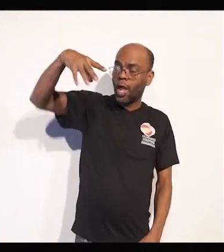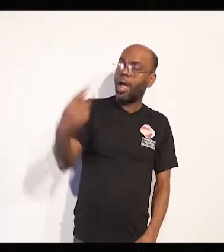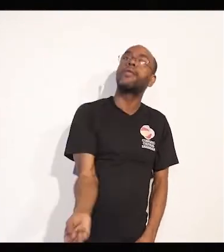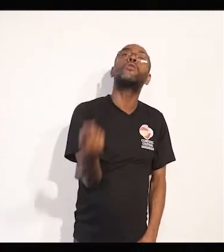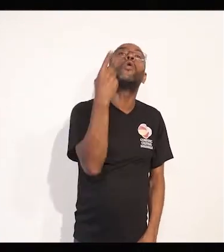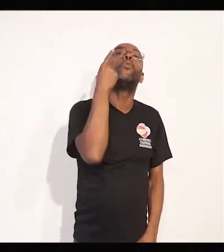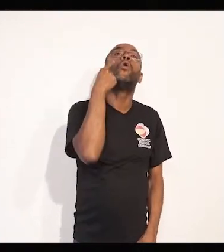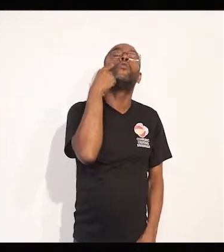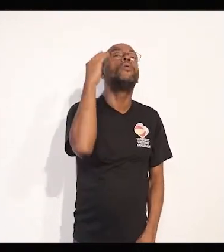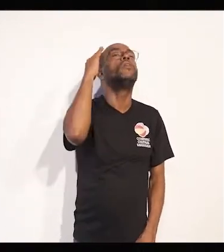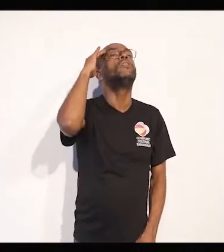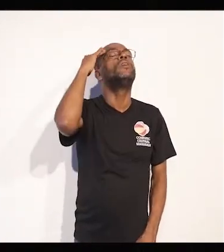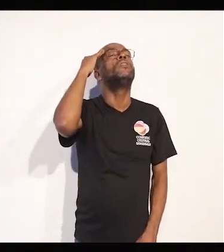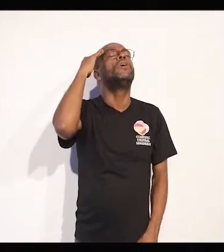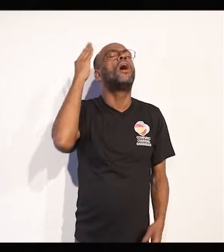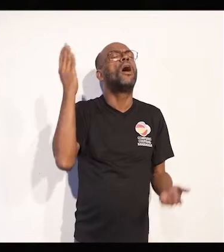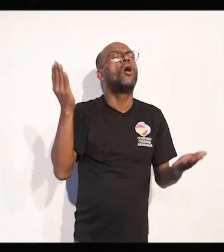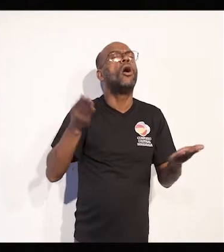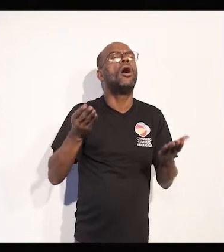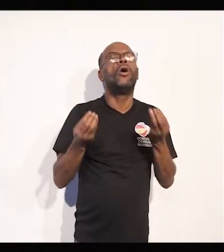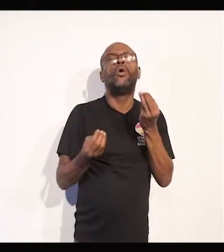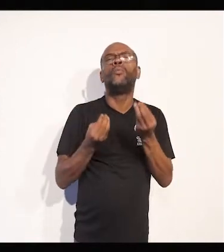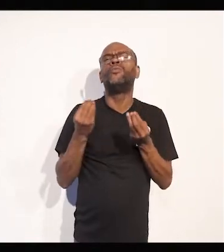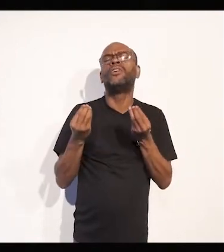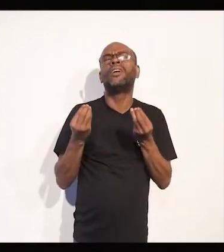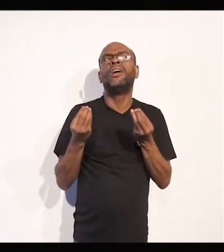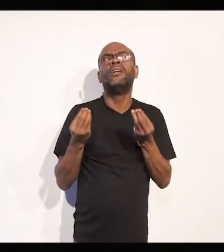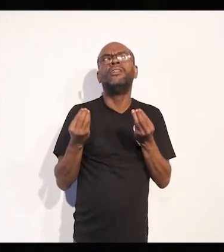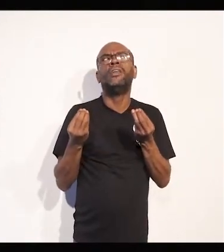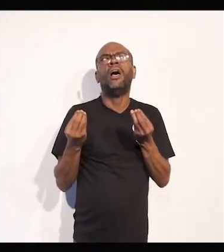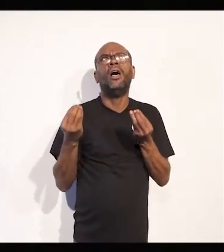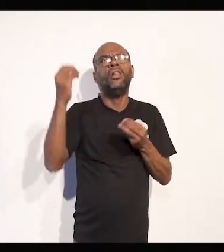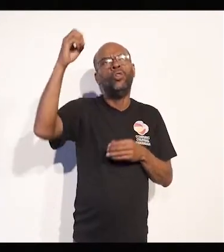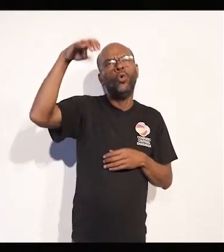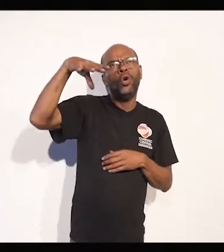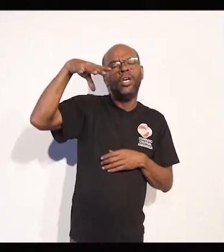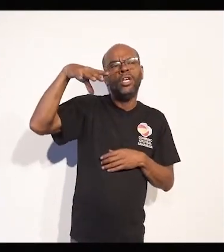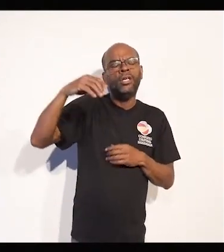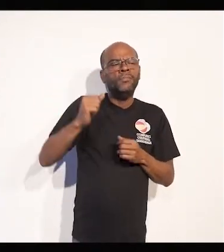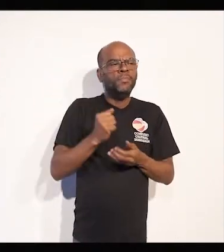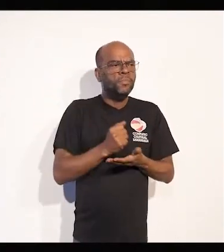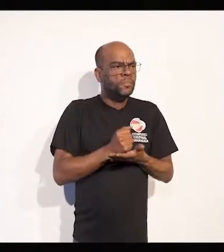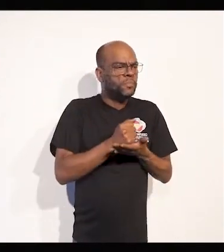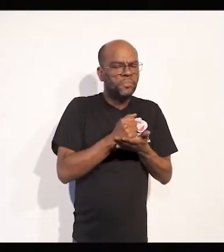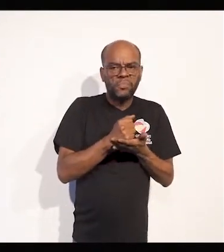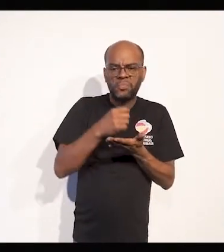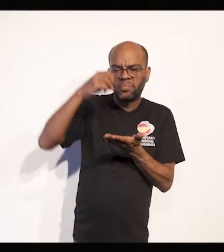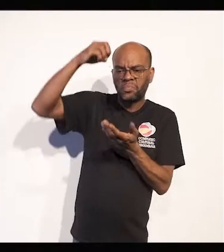Então vamos entender como é que essa luz ela influencia nos materiais, nos